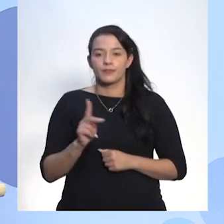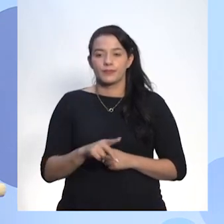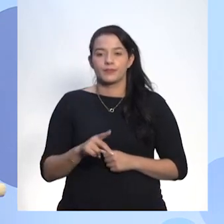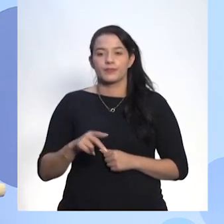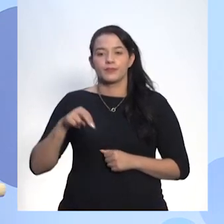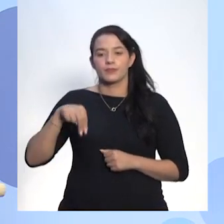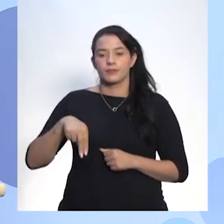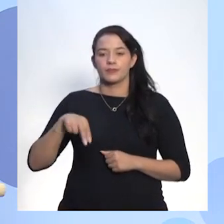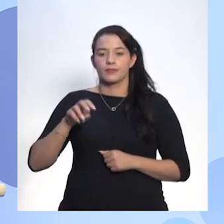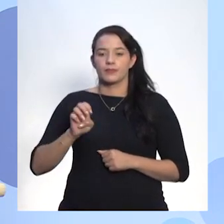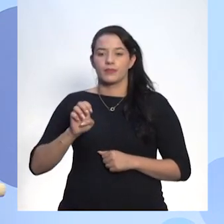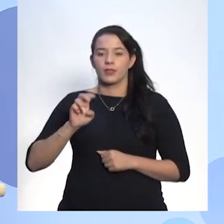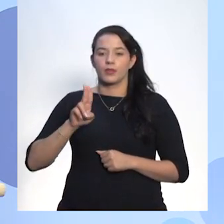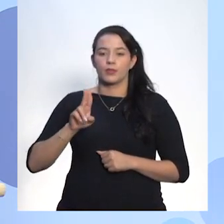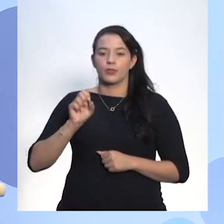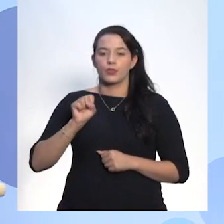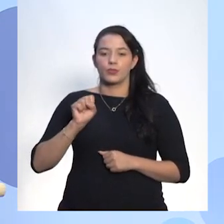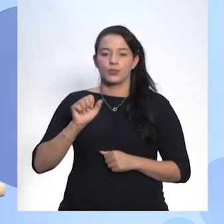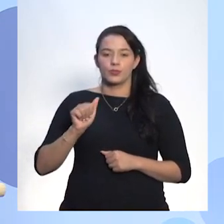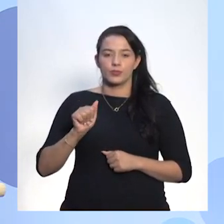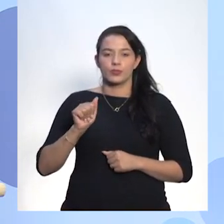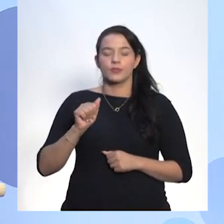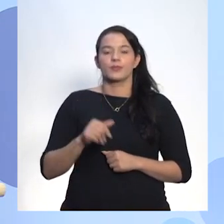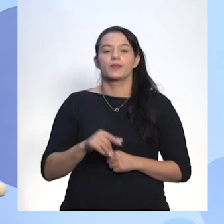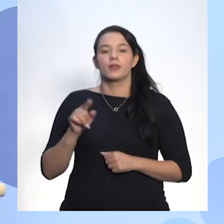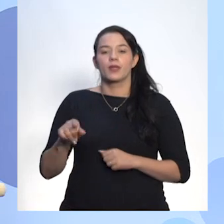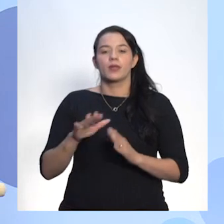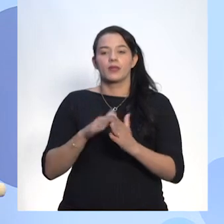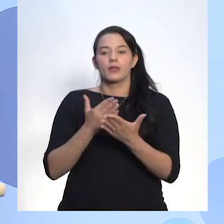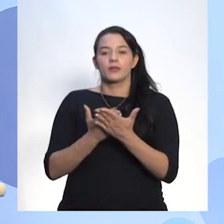Professora Neuza, né, da Escola